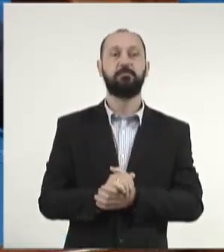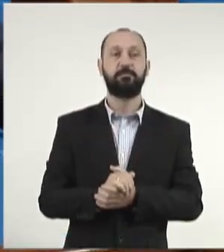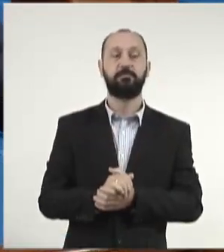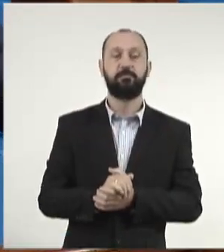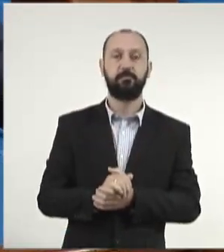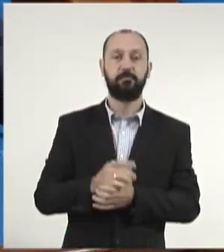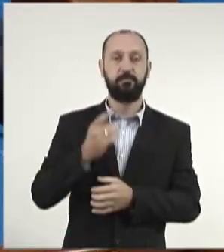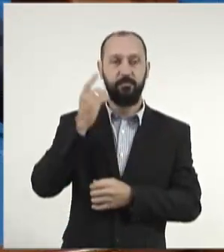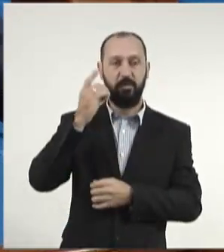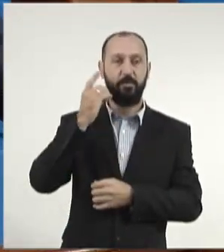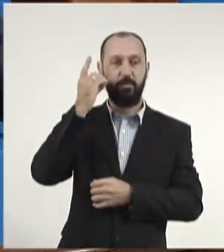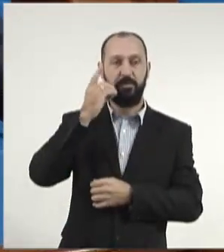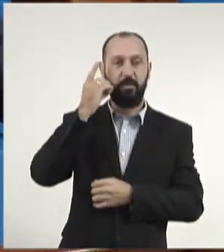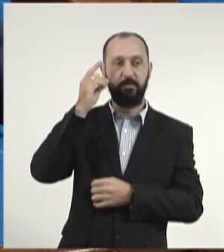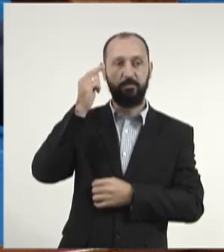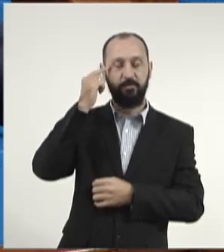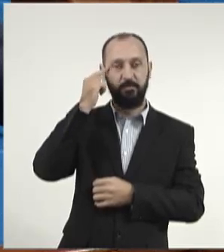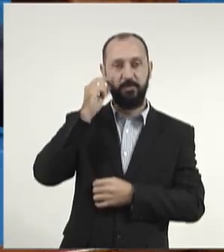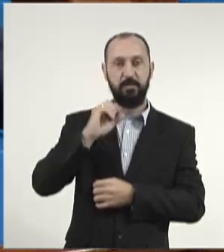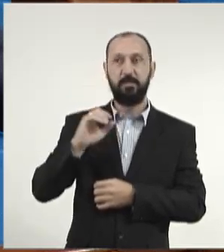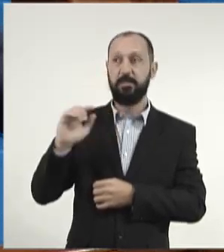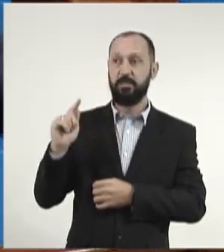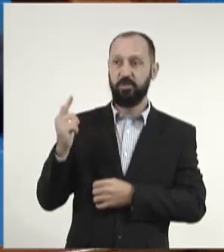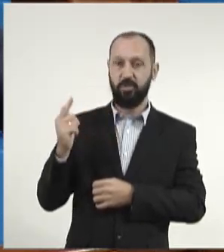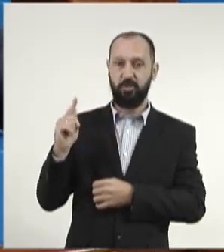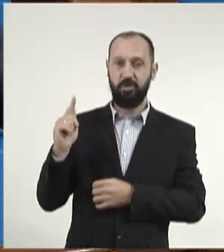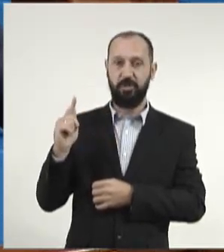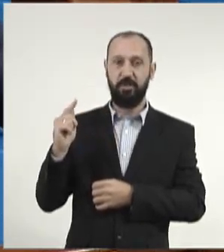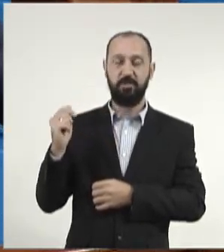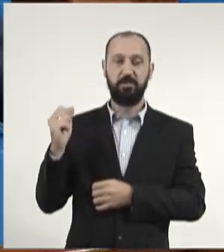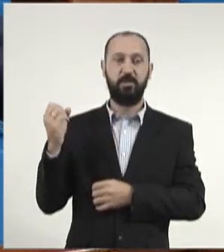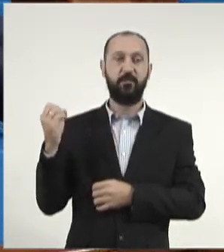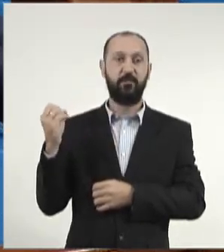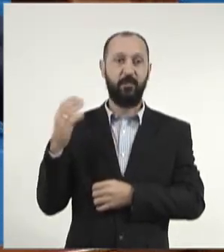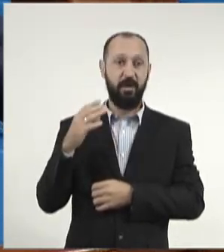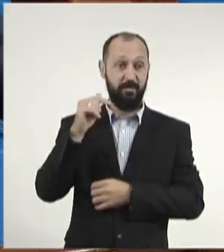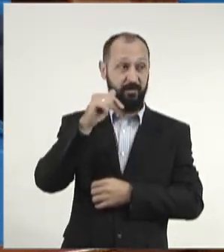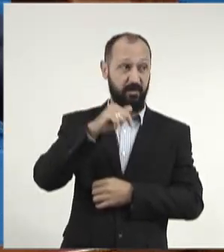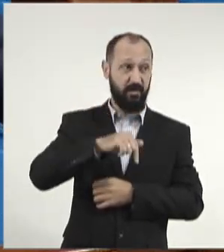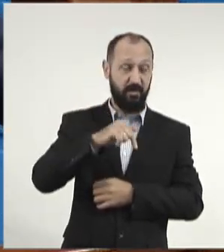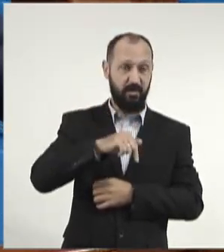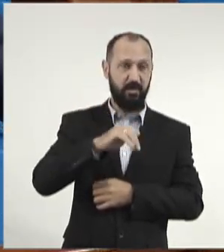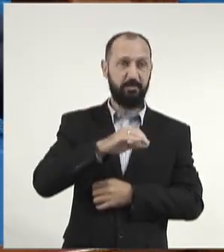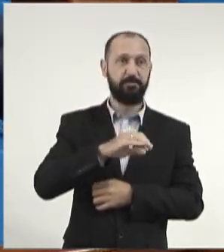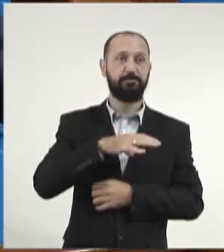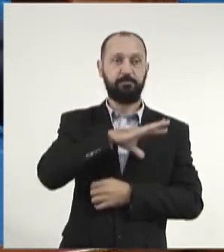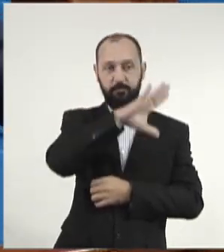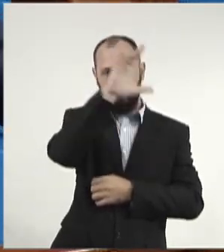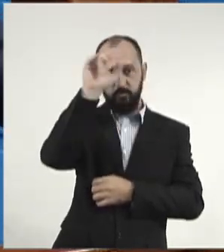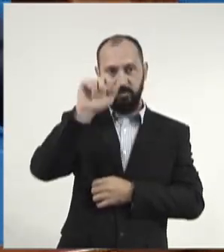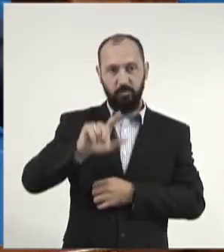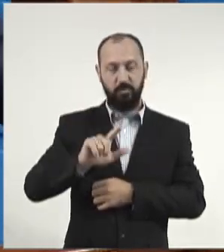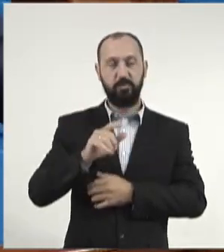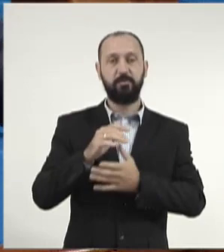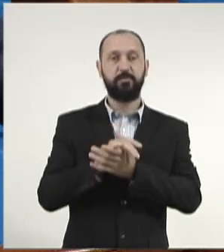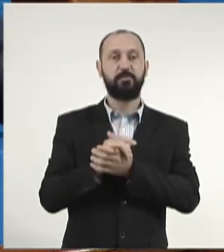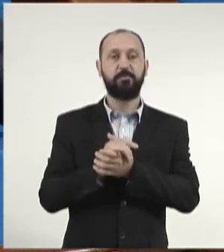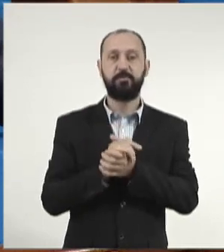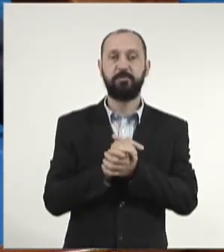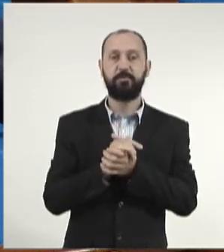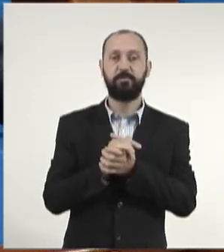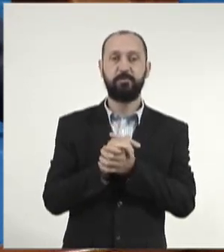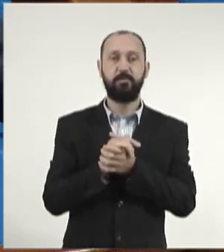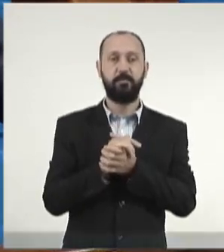deputado Rachoca, saiu de Goiás, seu estado, e veio aqui para o Mato Grosso do Sul para